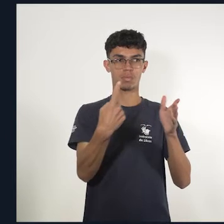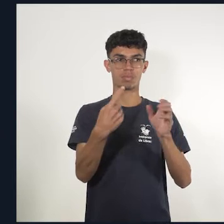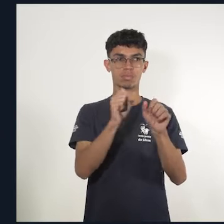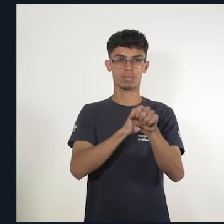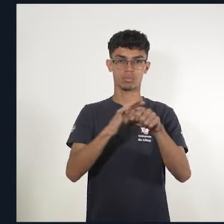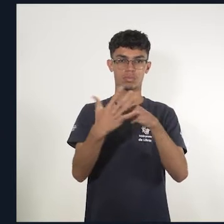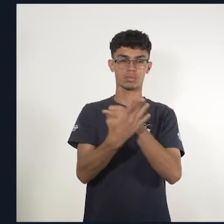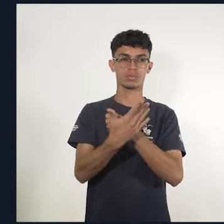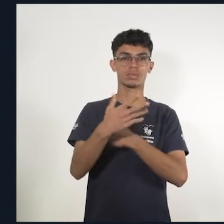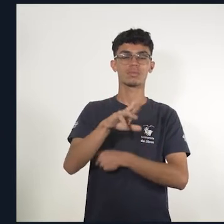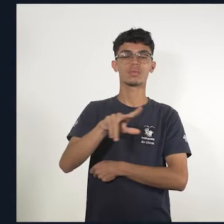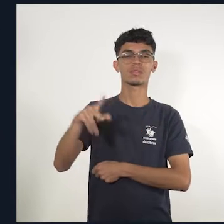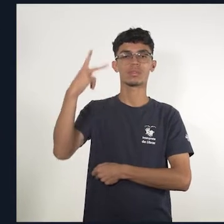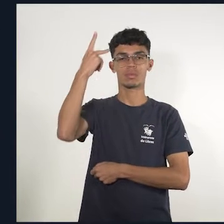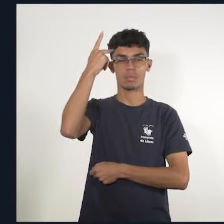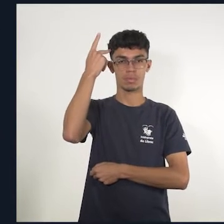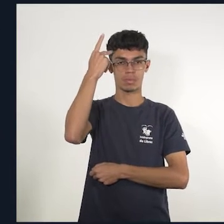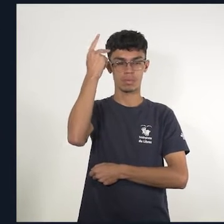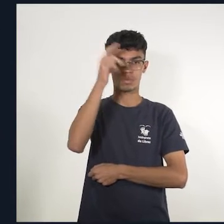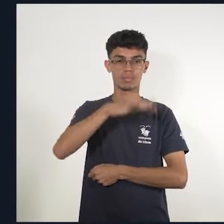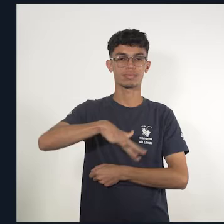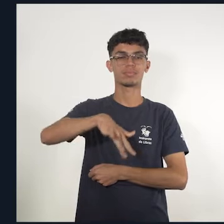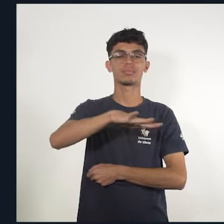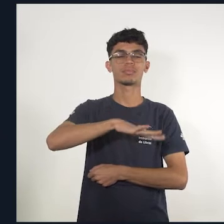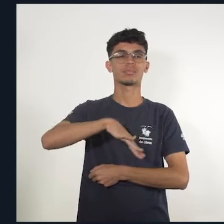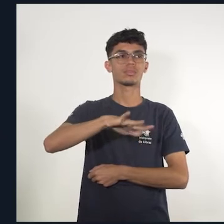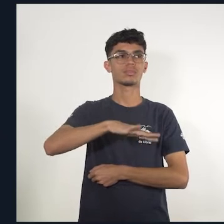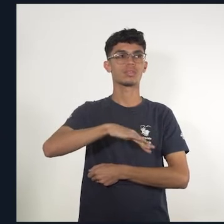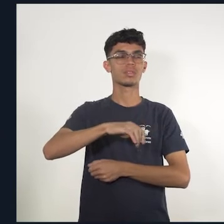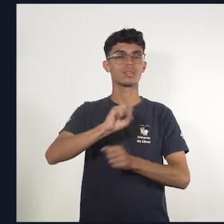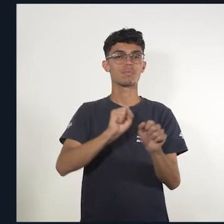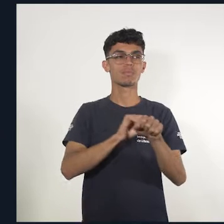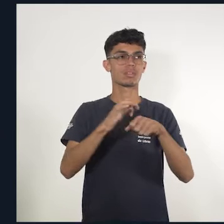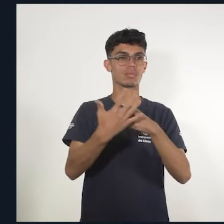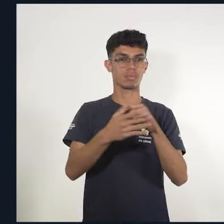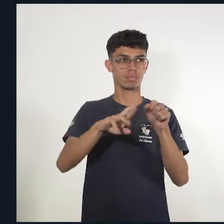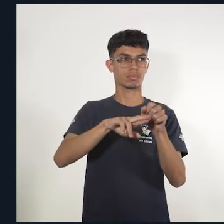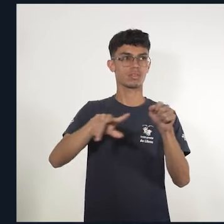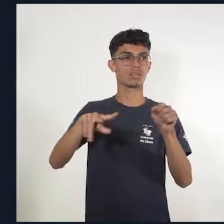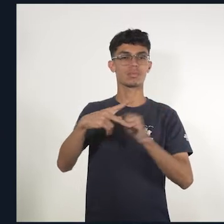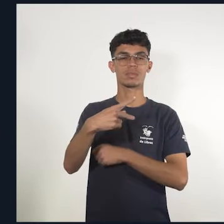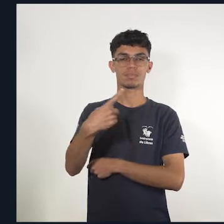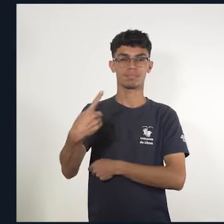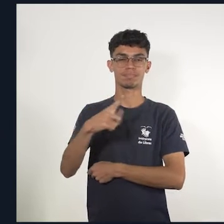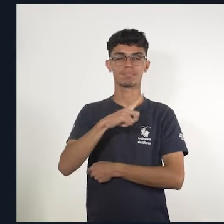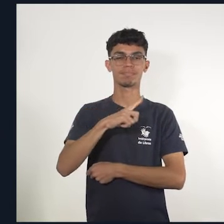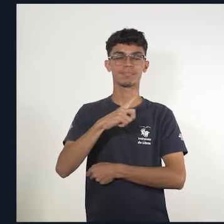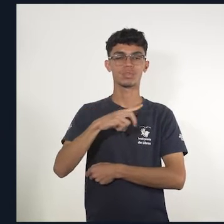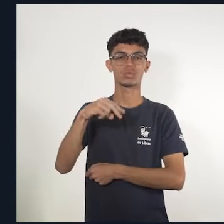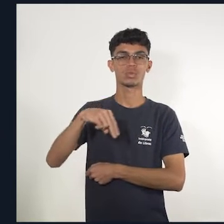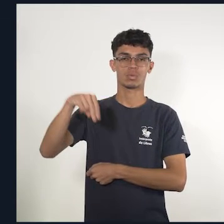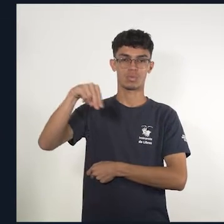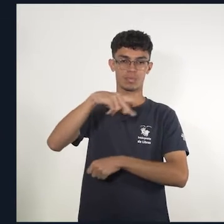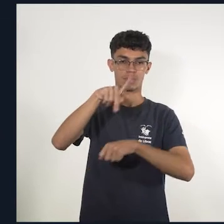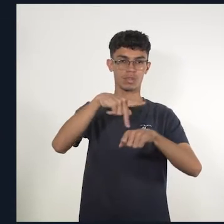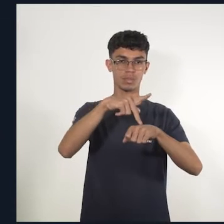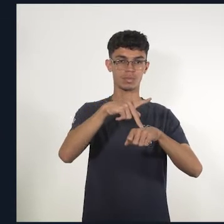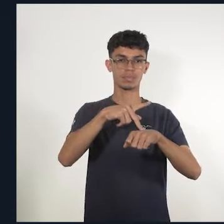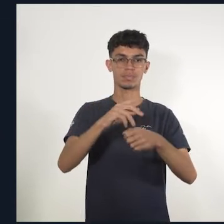de São Paulo, em todo o país, a variante que surgiu na região norte do país,